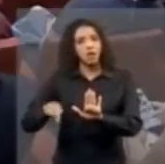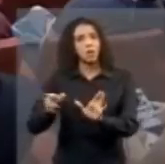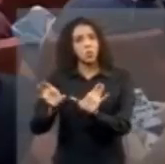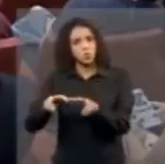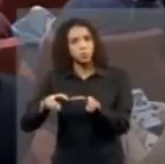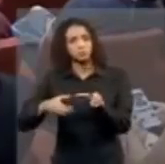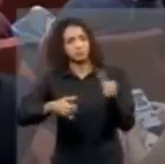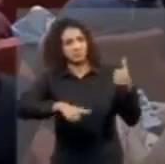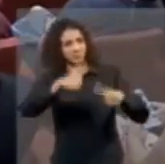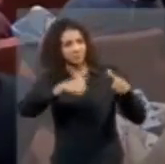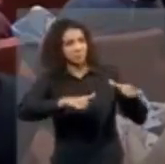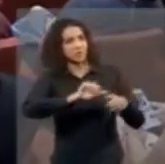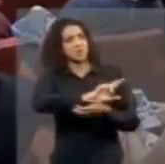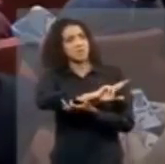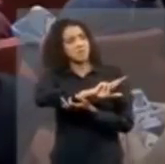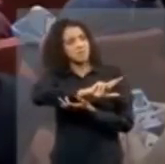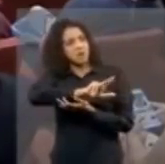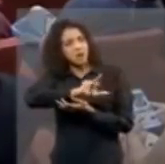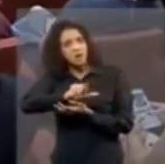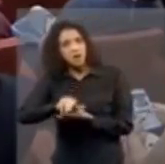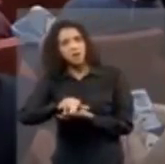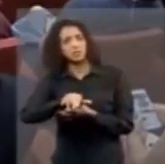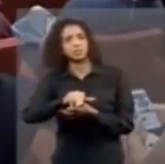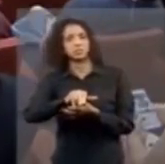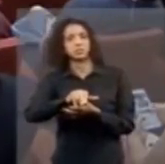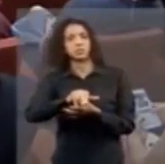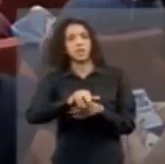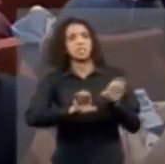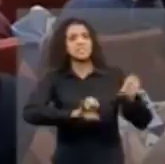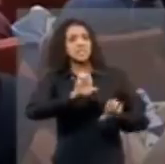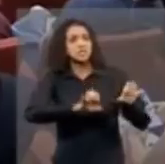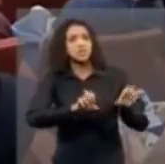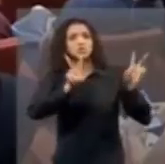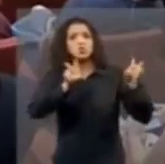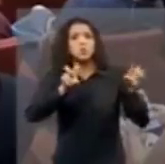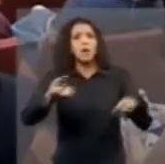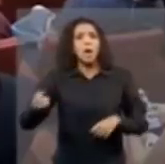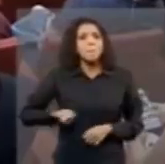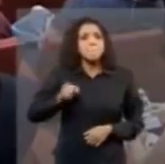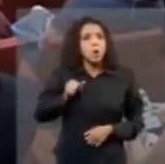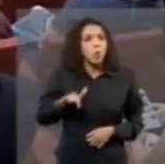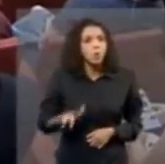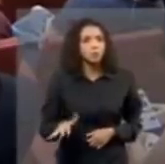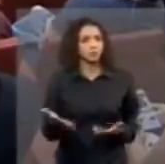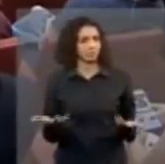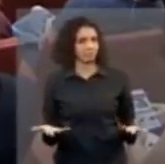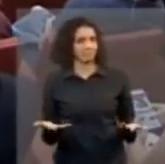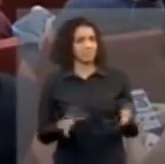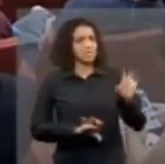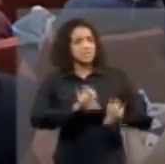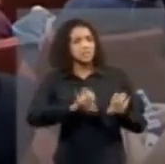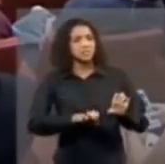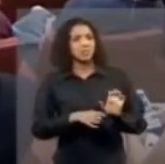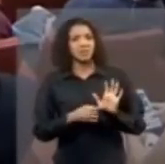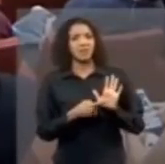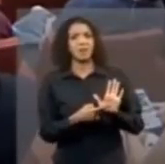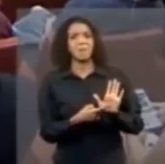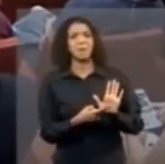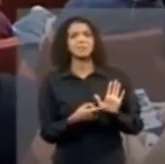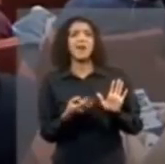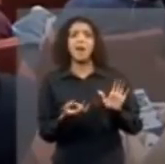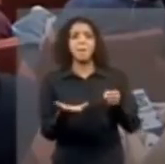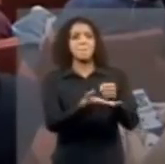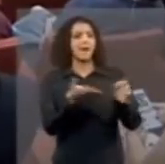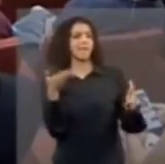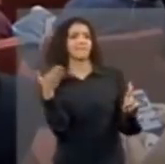discordantes números aqui apresentados sobre as estatísticas do aborto. Esses números acabaram se tornando a